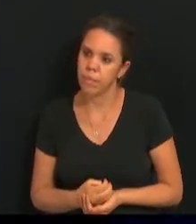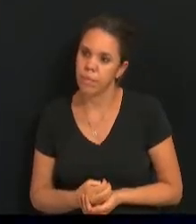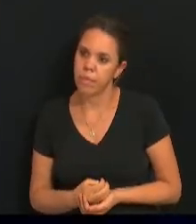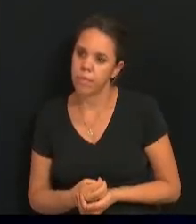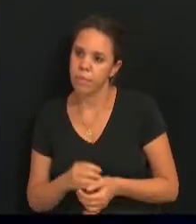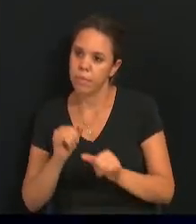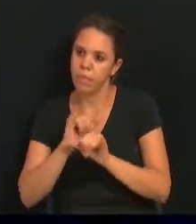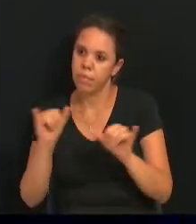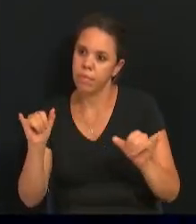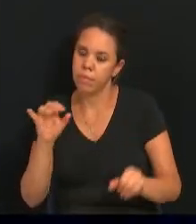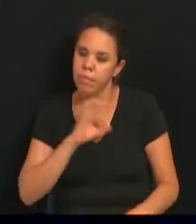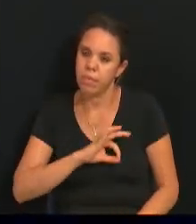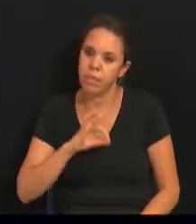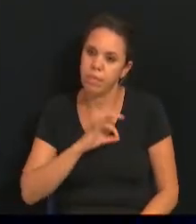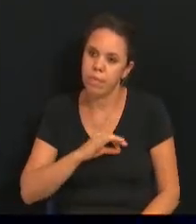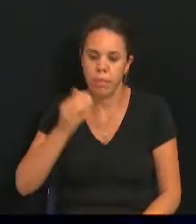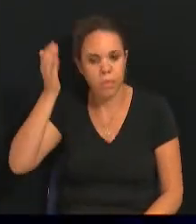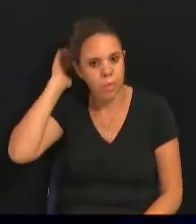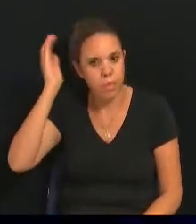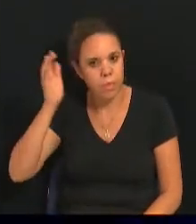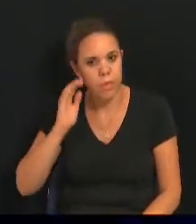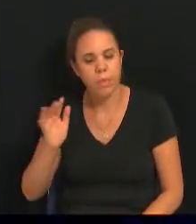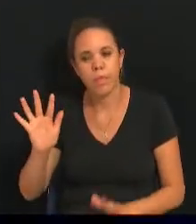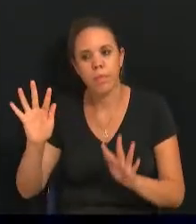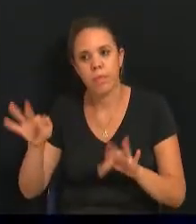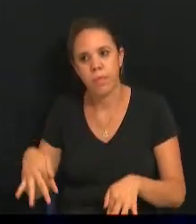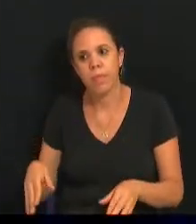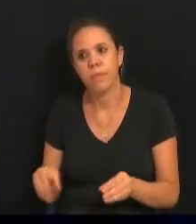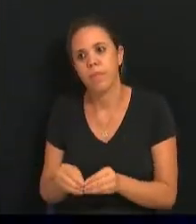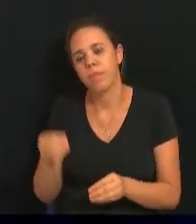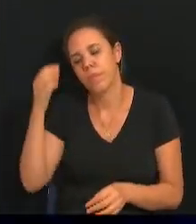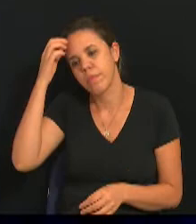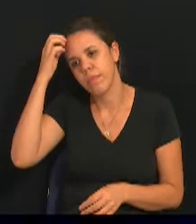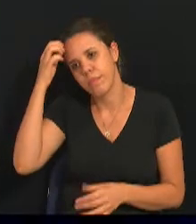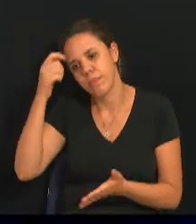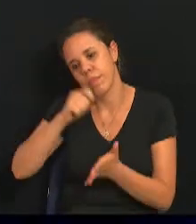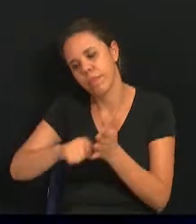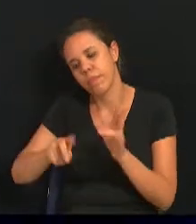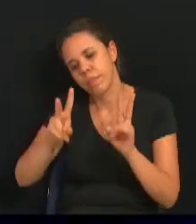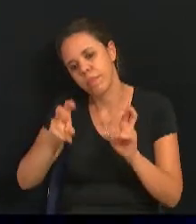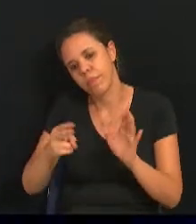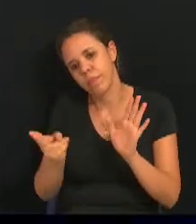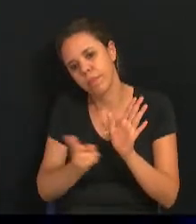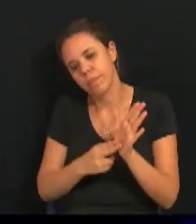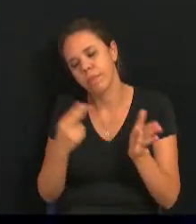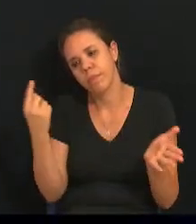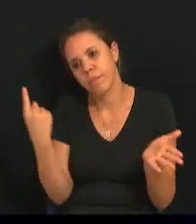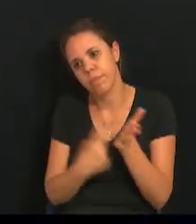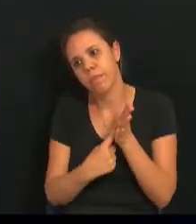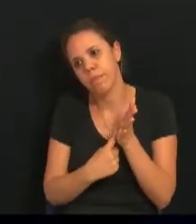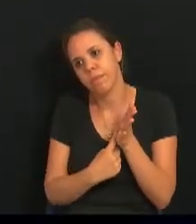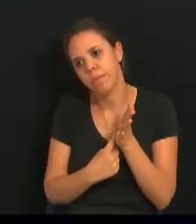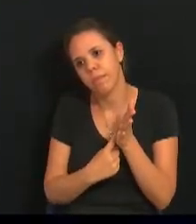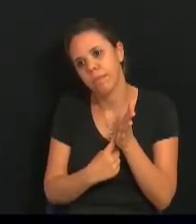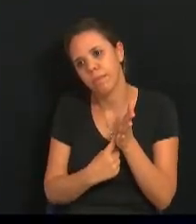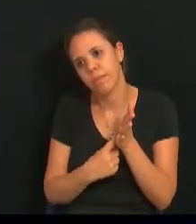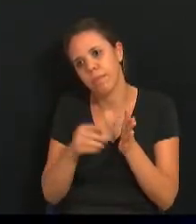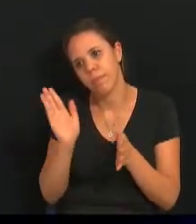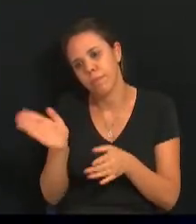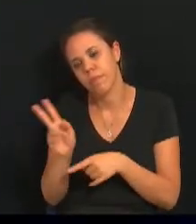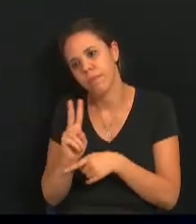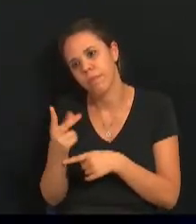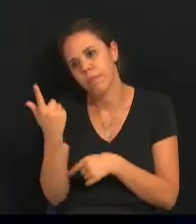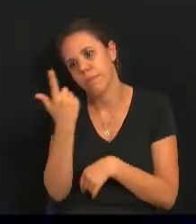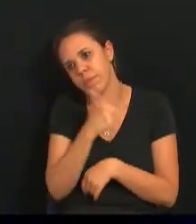campanha salarial do Dário, no início, não, já no final, ele assinou um termo de compromisso com a gente, como já